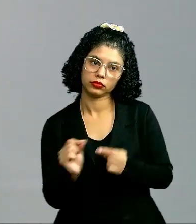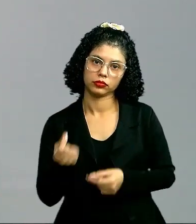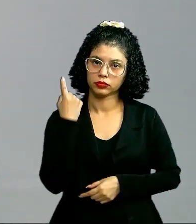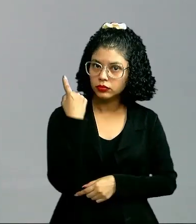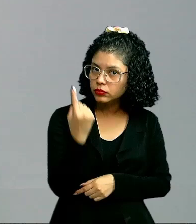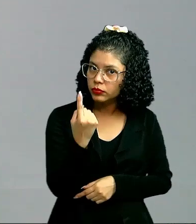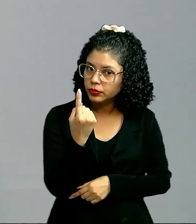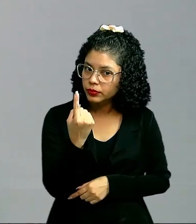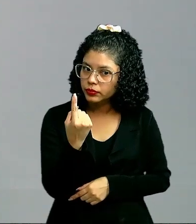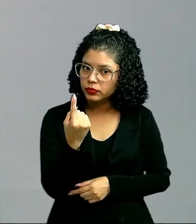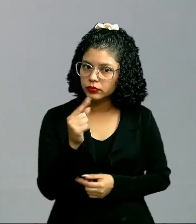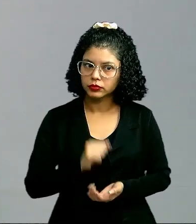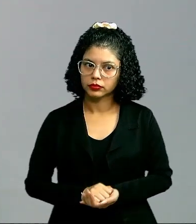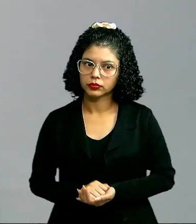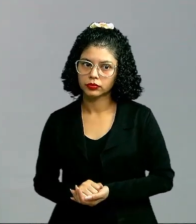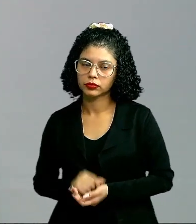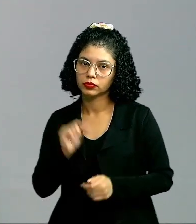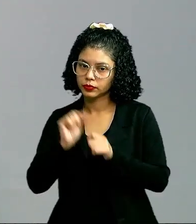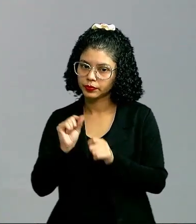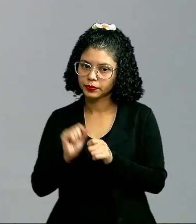uma célula